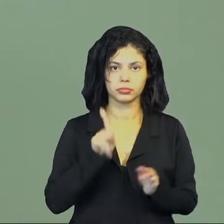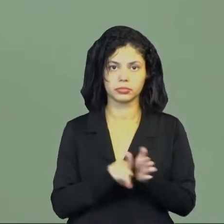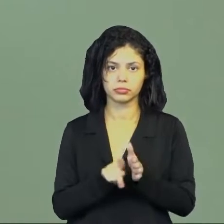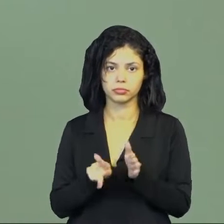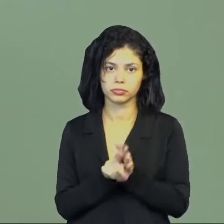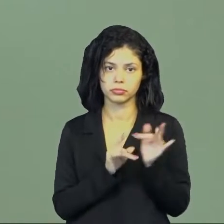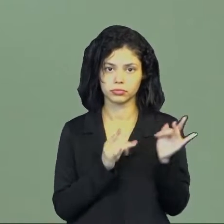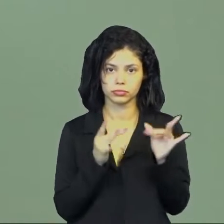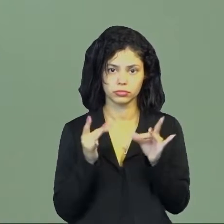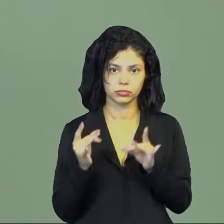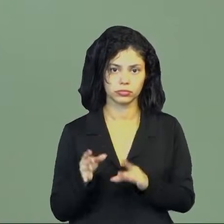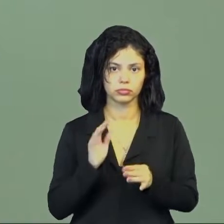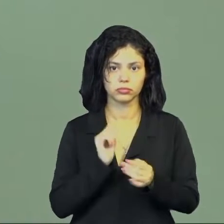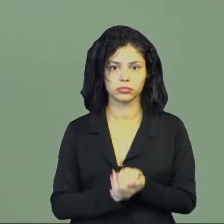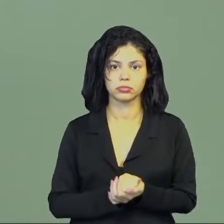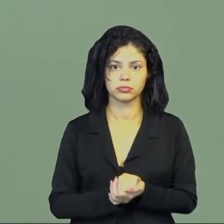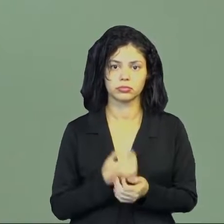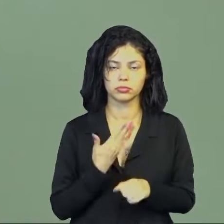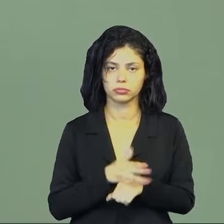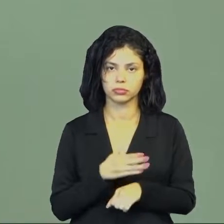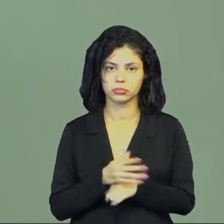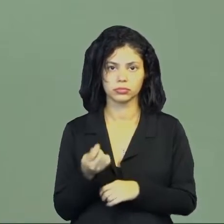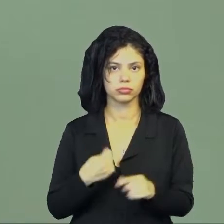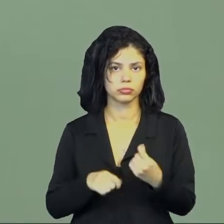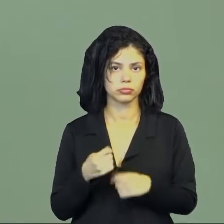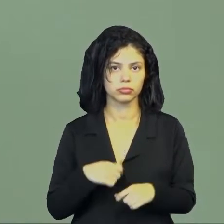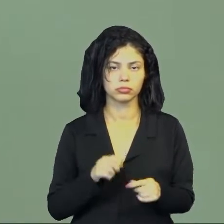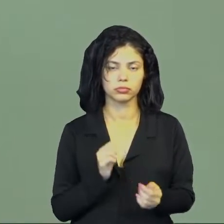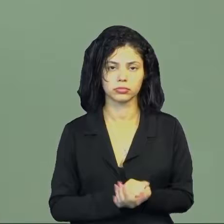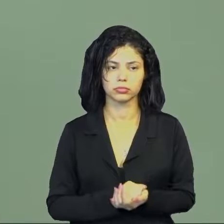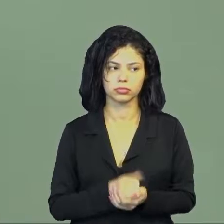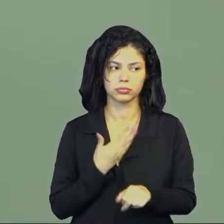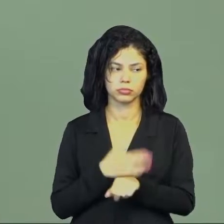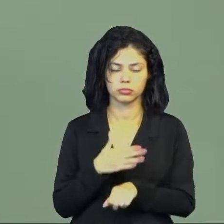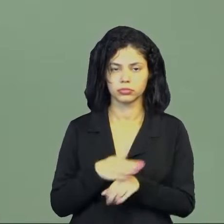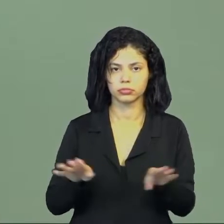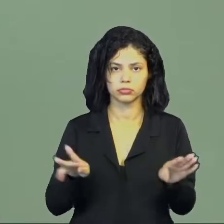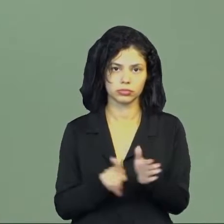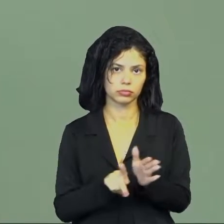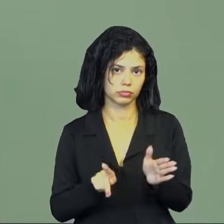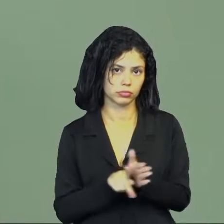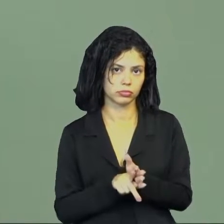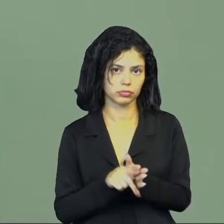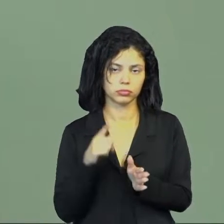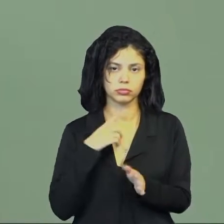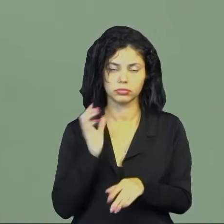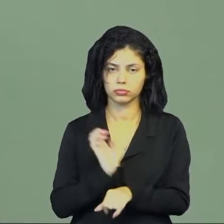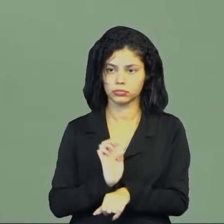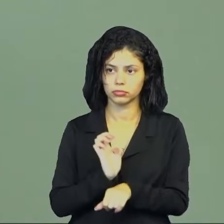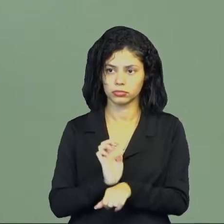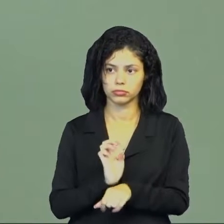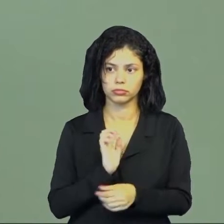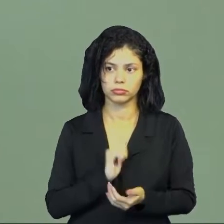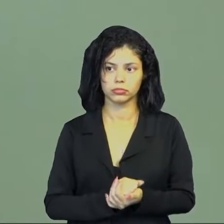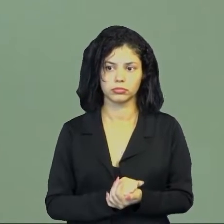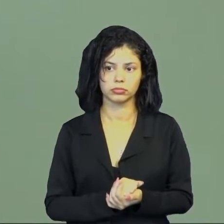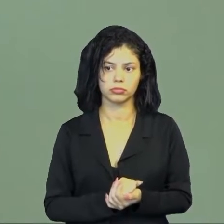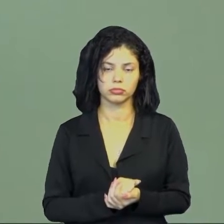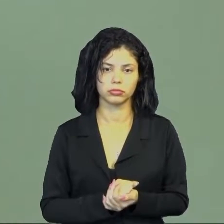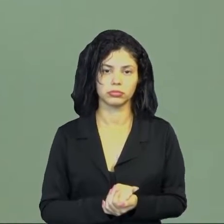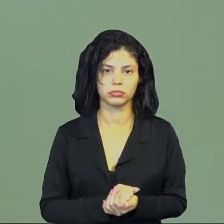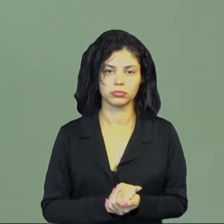práticas mercantilistas, ou seja, as práticas econômicas praticadas ali pelos estados,